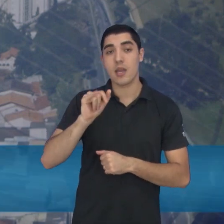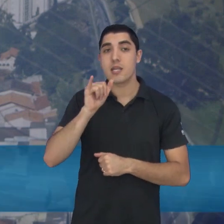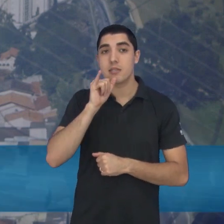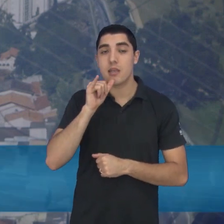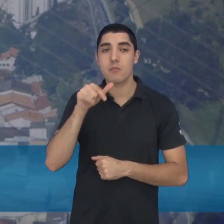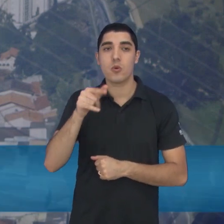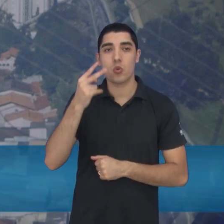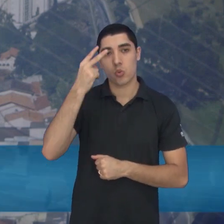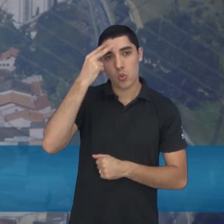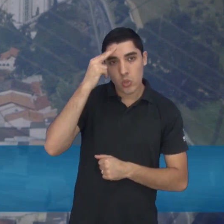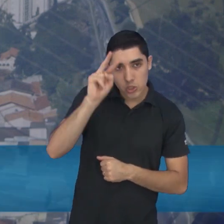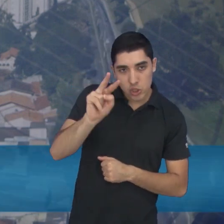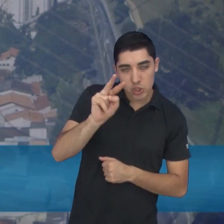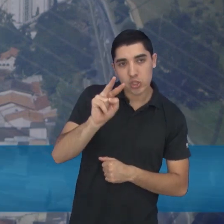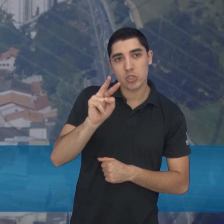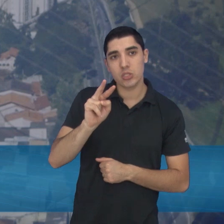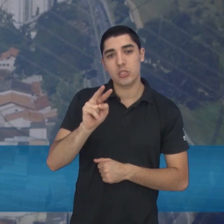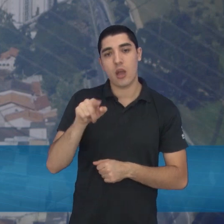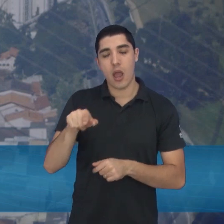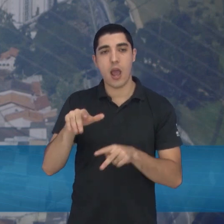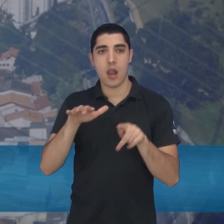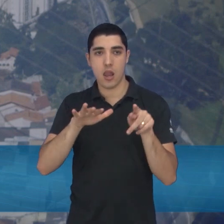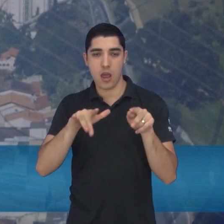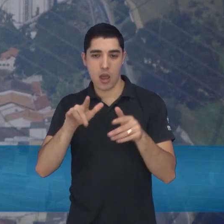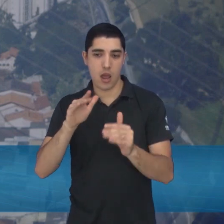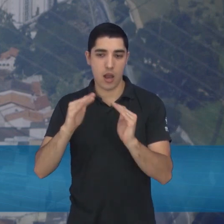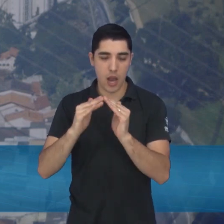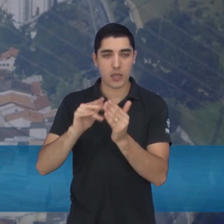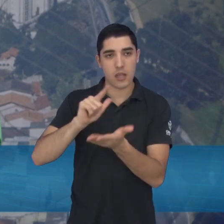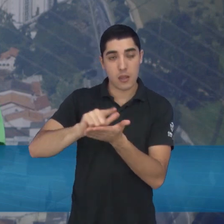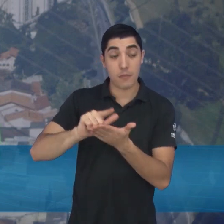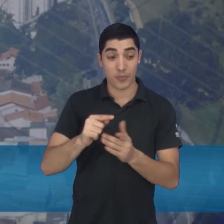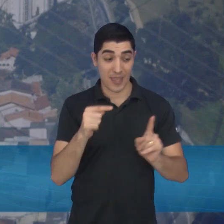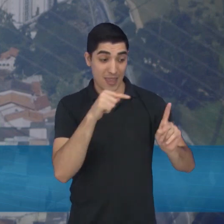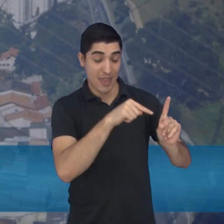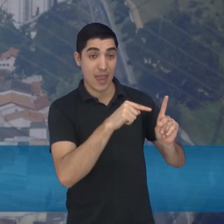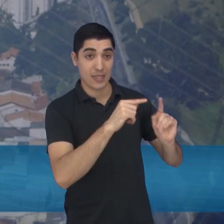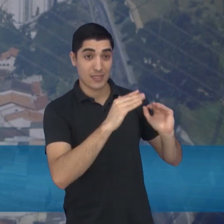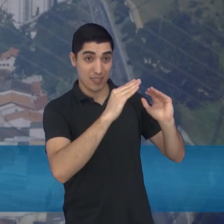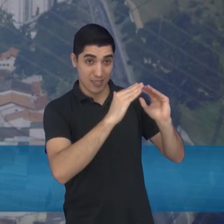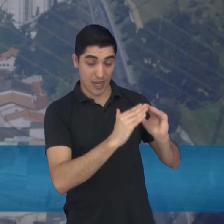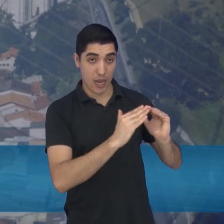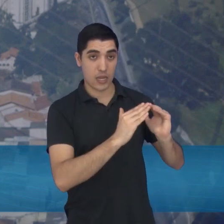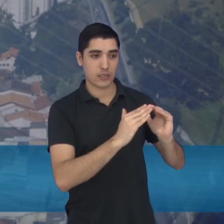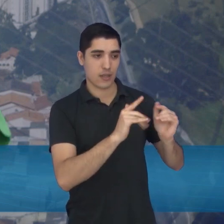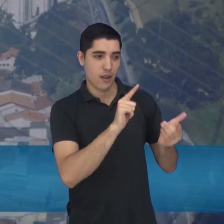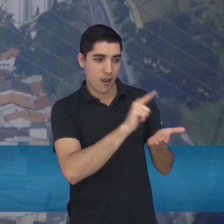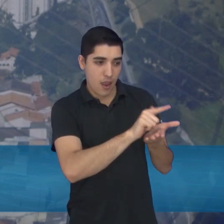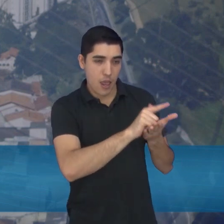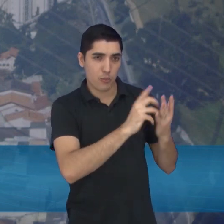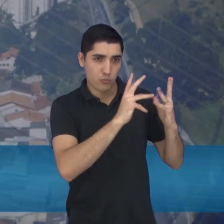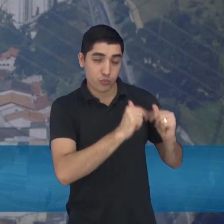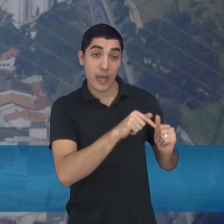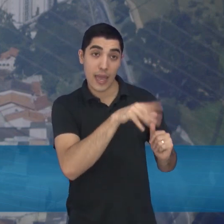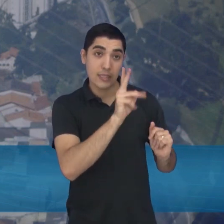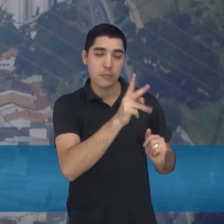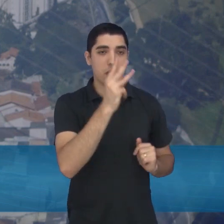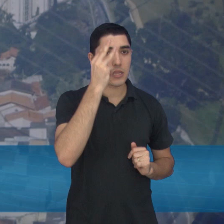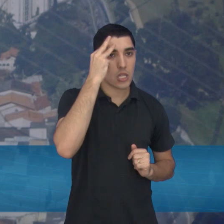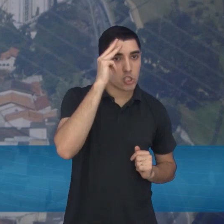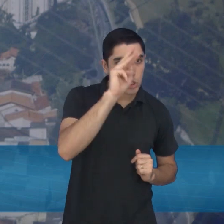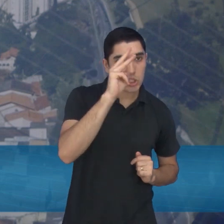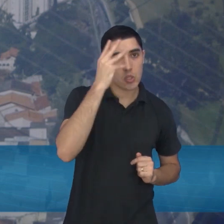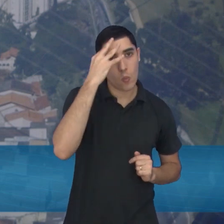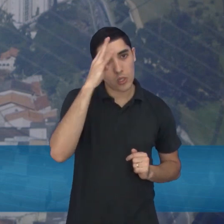2 vezes na semana. Já as empregadas domésticas costumam ser de 3 ou mais, e aí agora tem essa